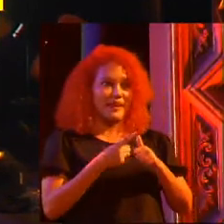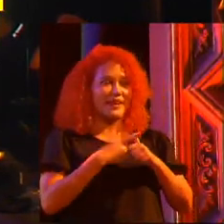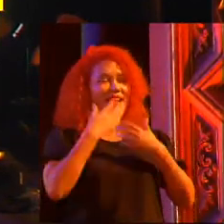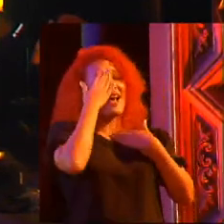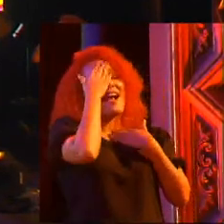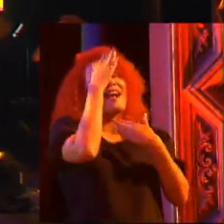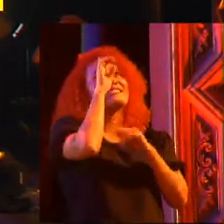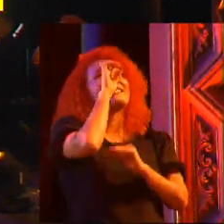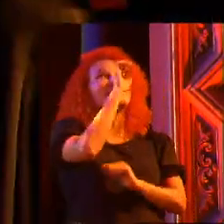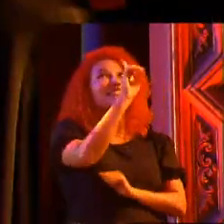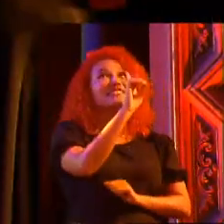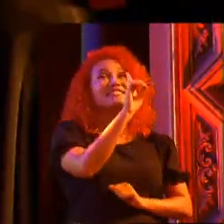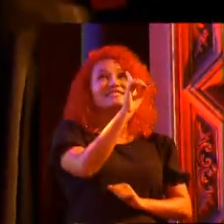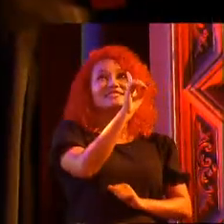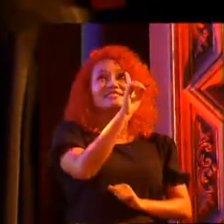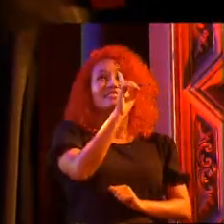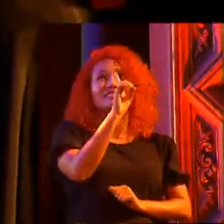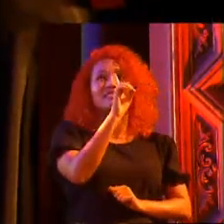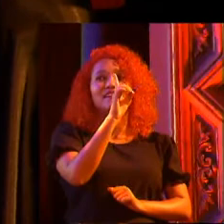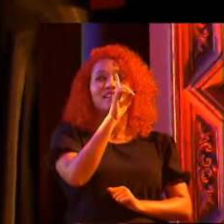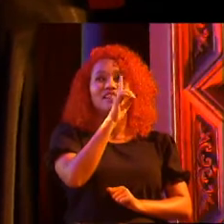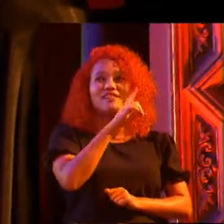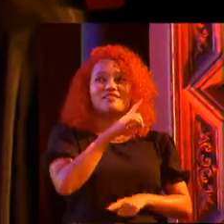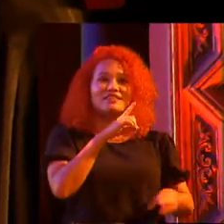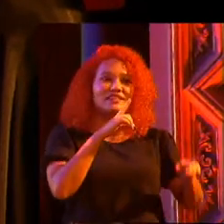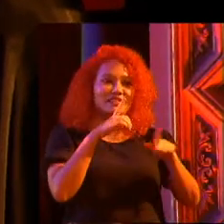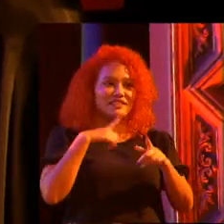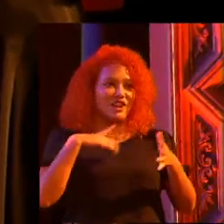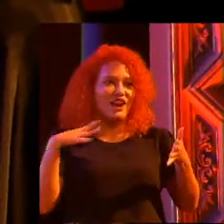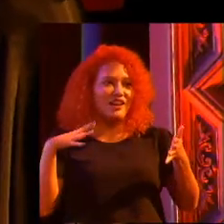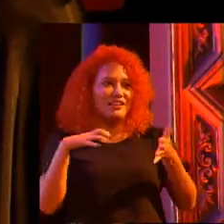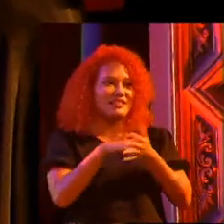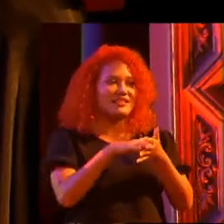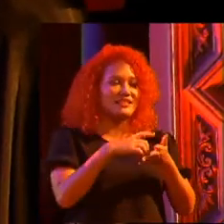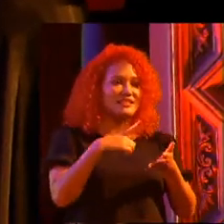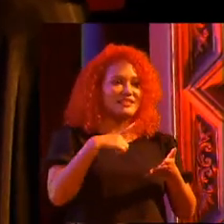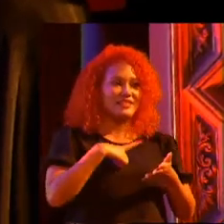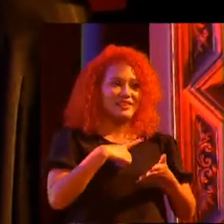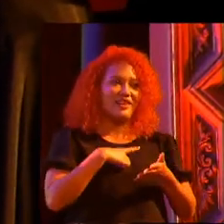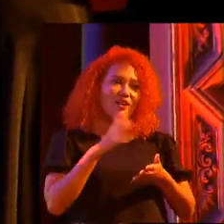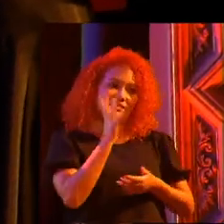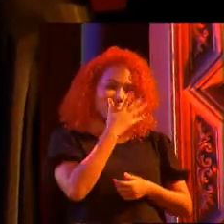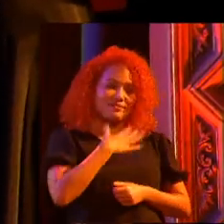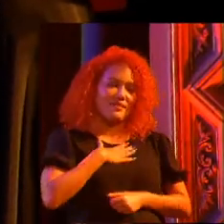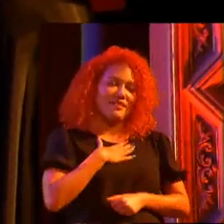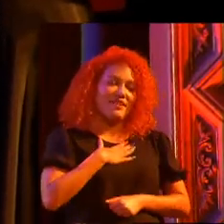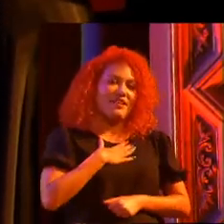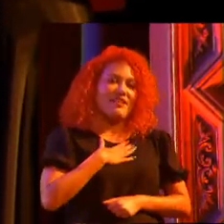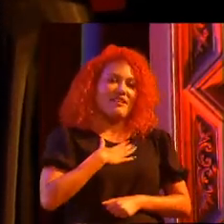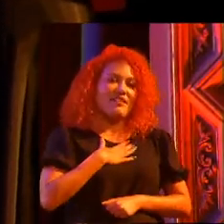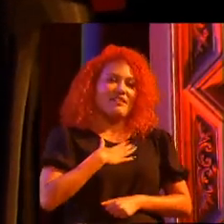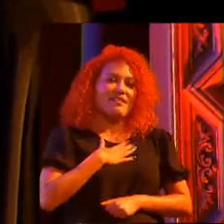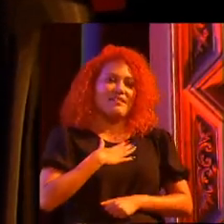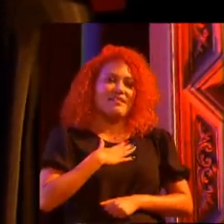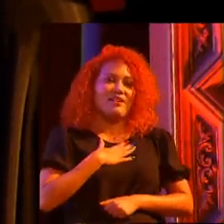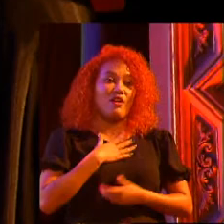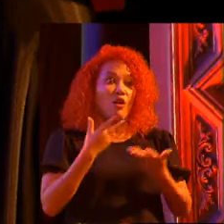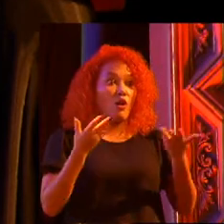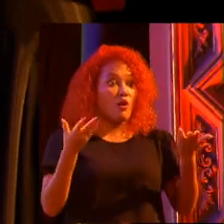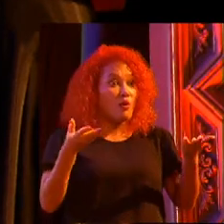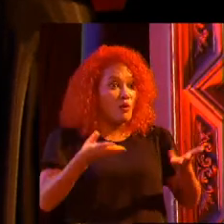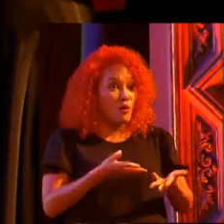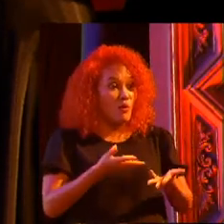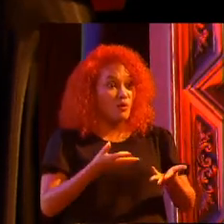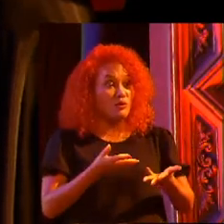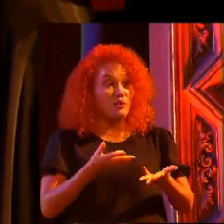Deus. Sei que muita gente soube do acidente que eu sofri, que aconteceu comigo. E se eu estou aqui hoje, podendo ter